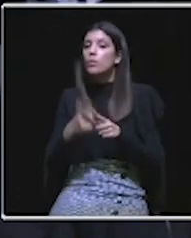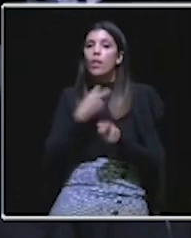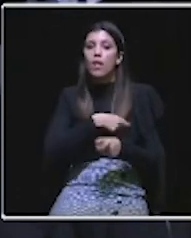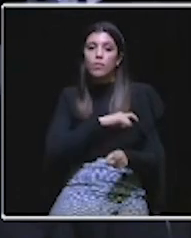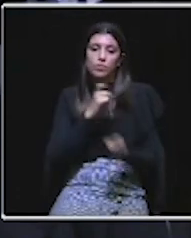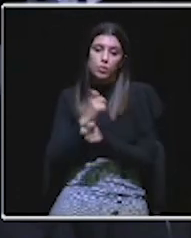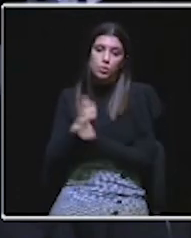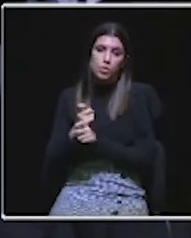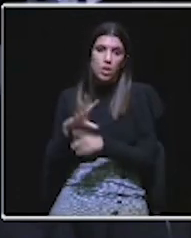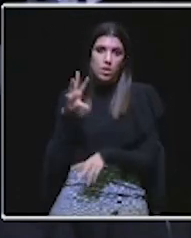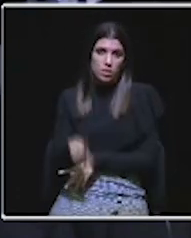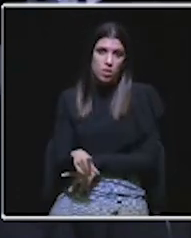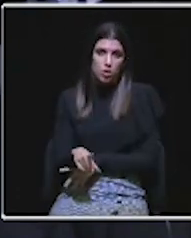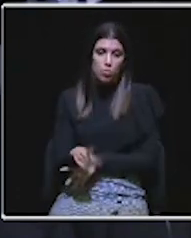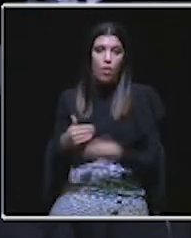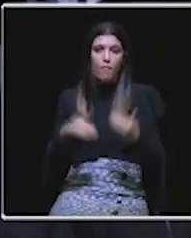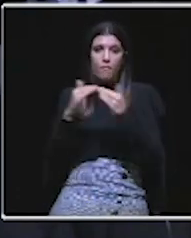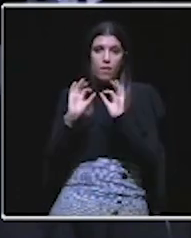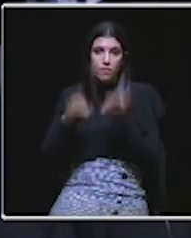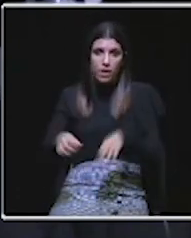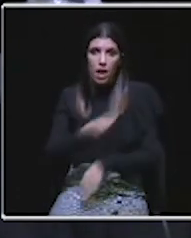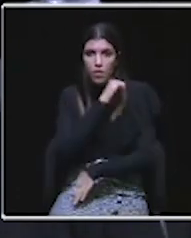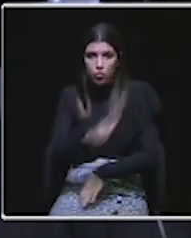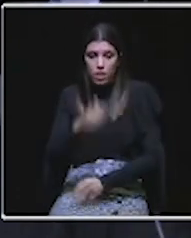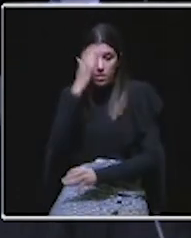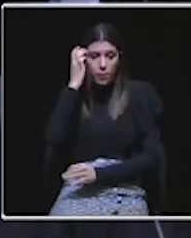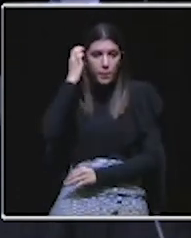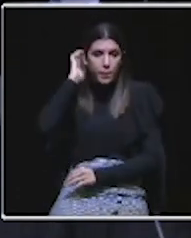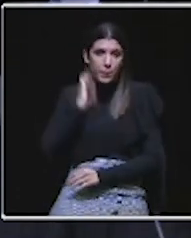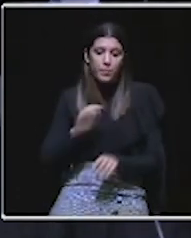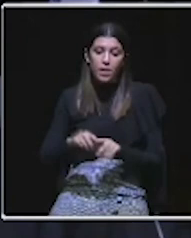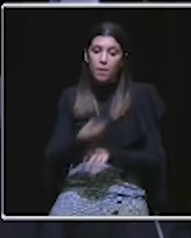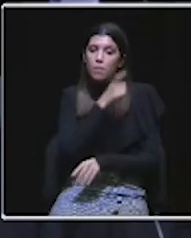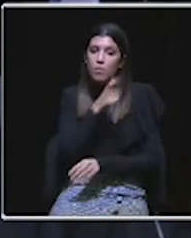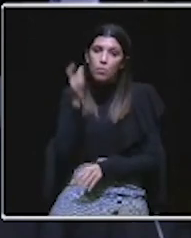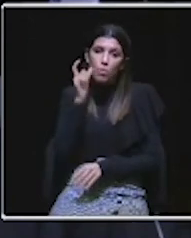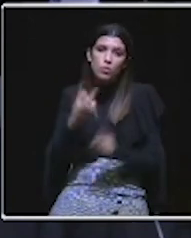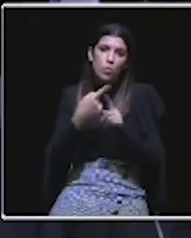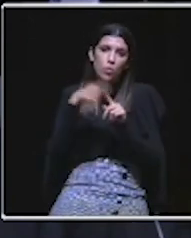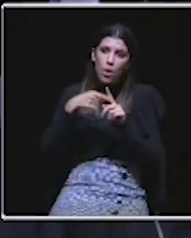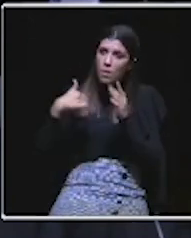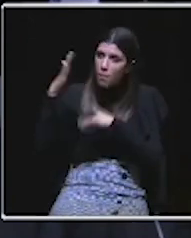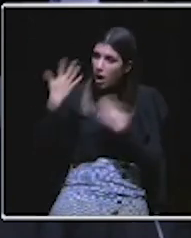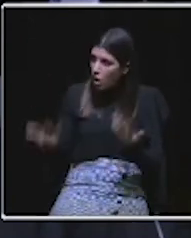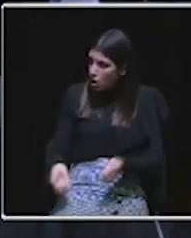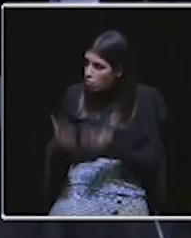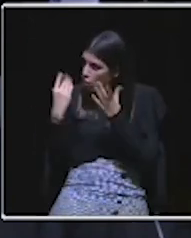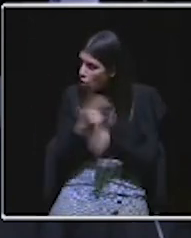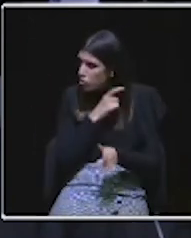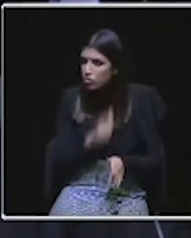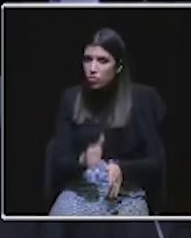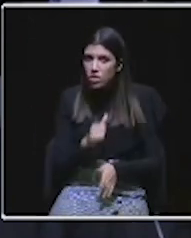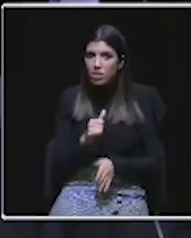auditoria na cidade de Lisboa está em fase final de adjudicação. E esta promessa que dá mais de um ano, só agora é que vai ser adjudicada, e já